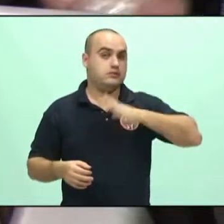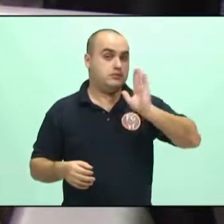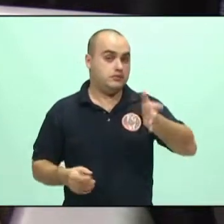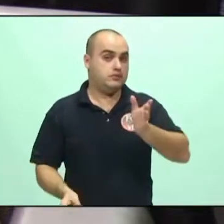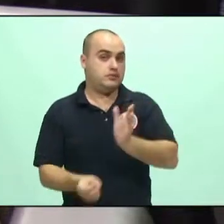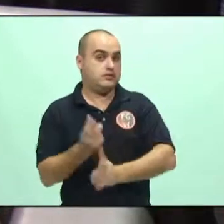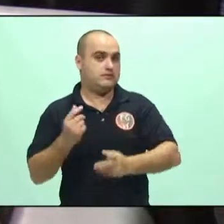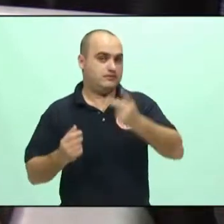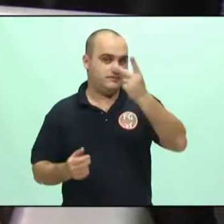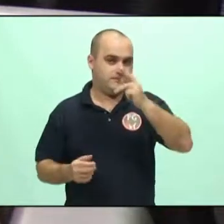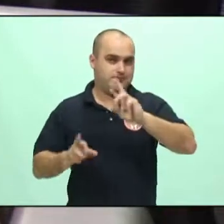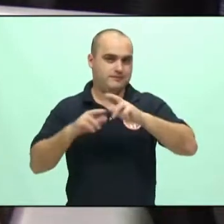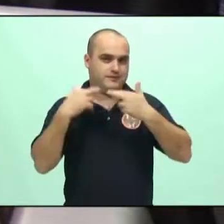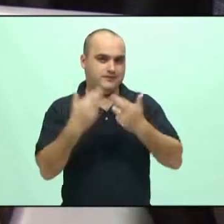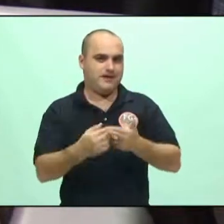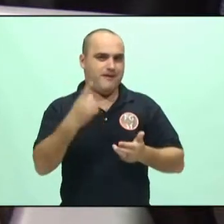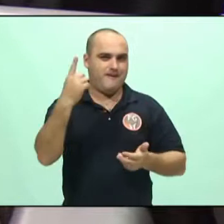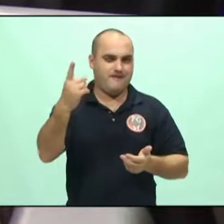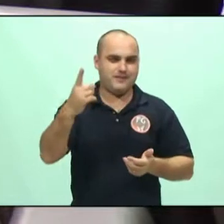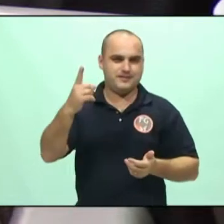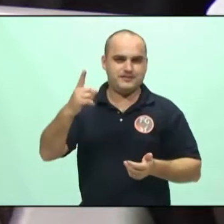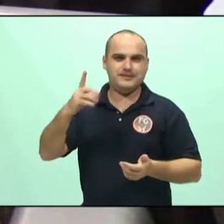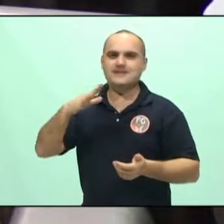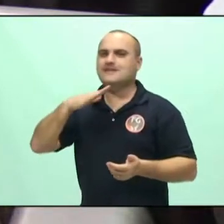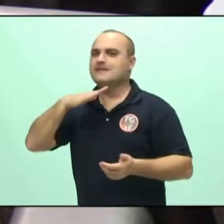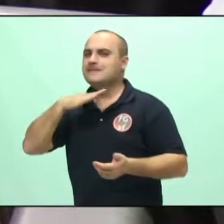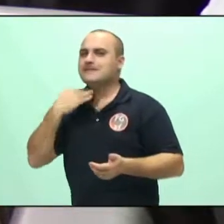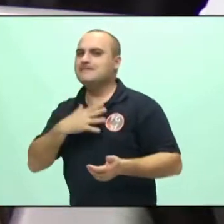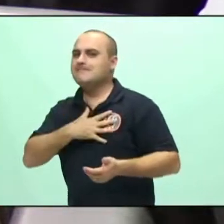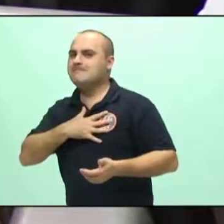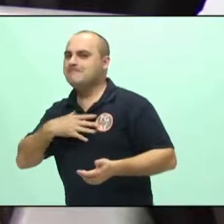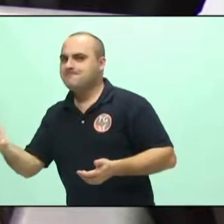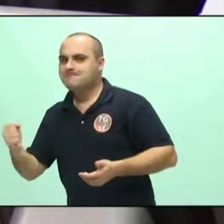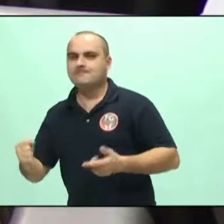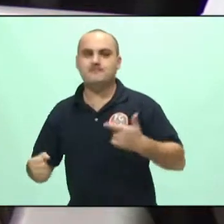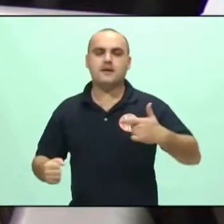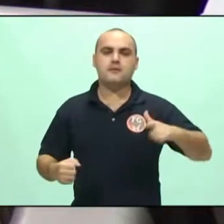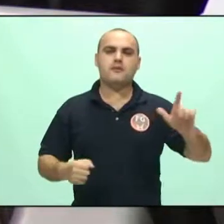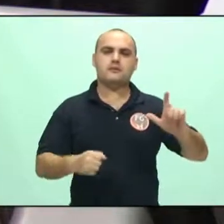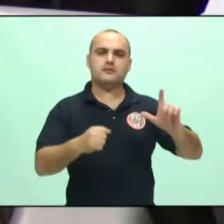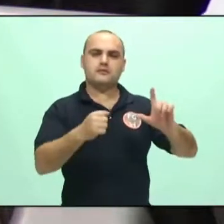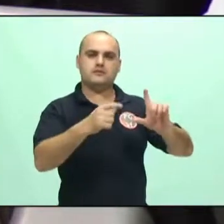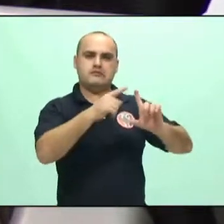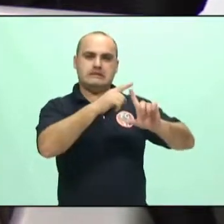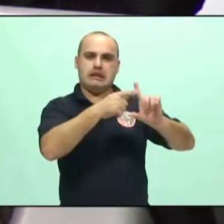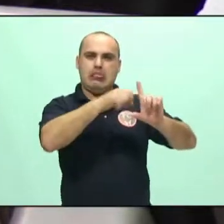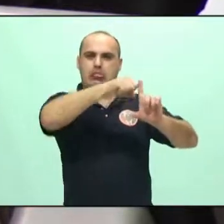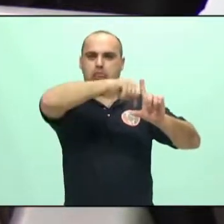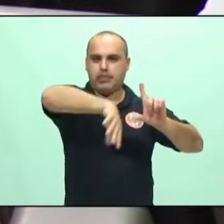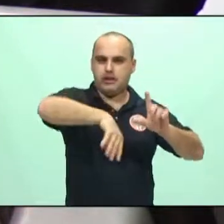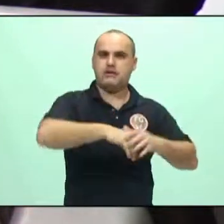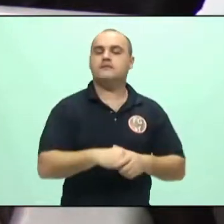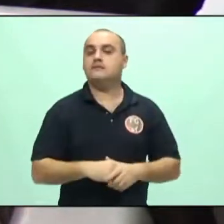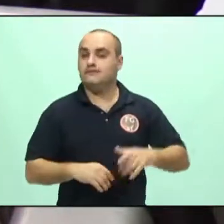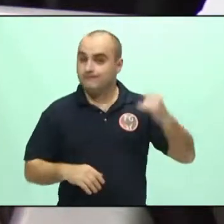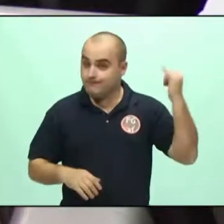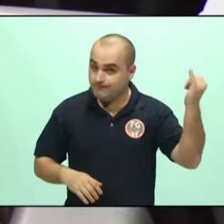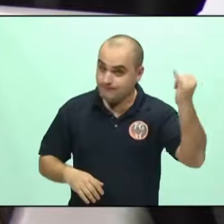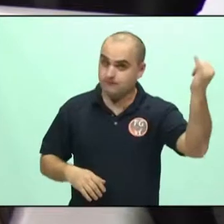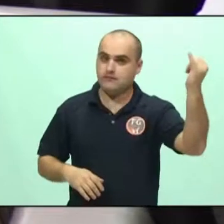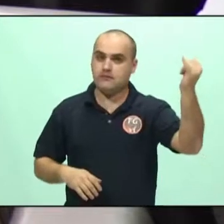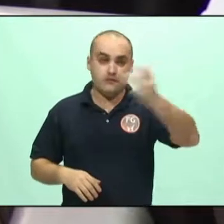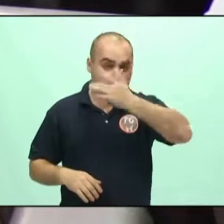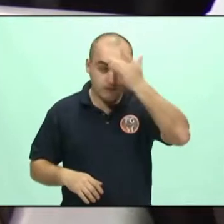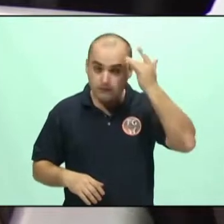audiências uma do suicídio e outra na relação do da questão do aborto e foi super interessante as pessoas que que